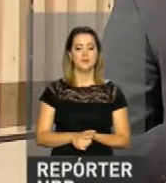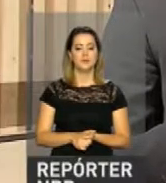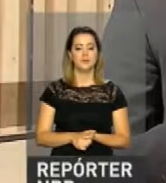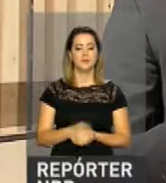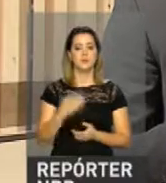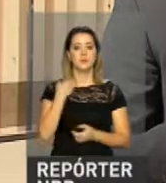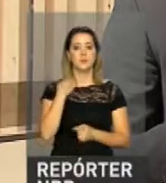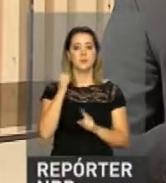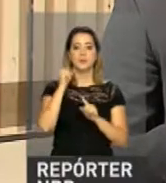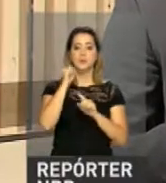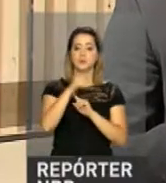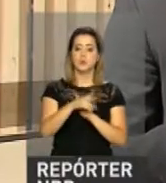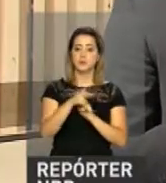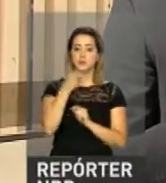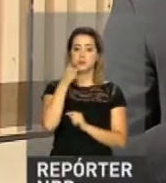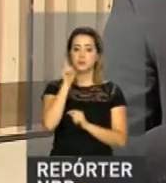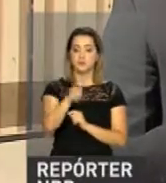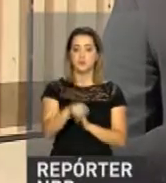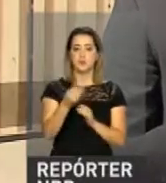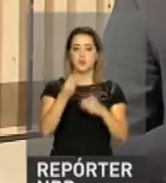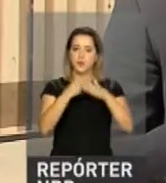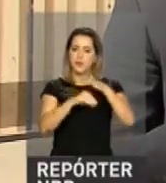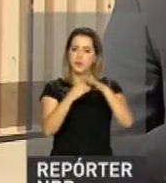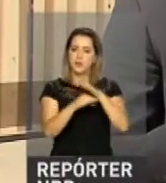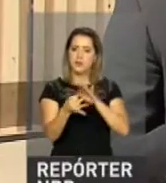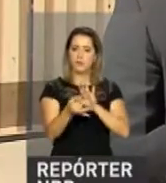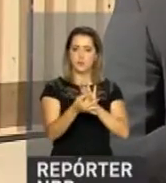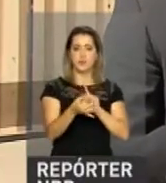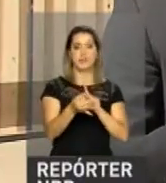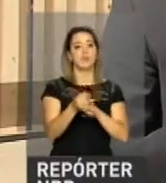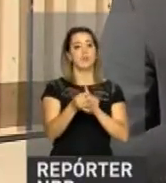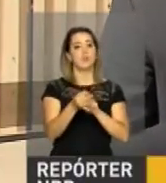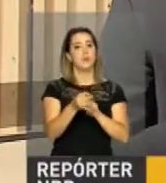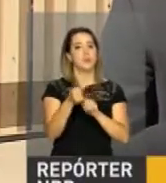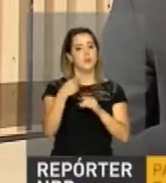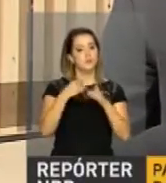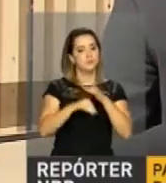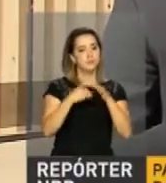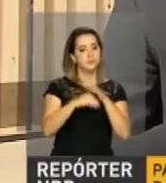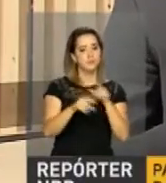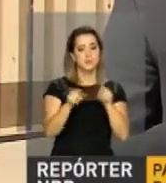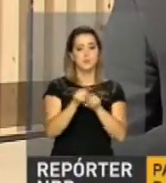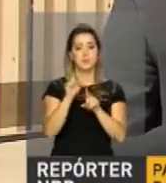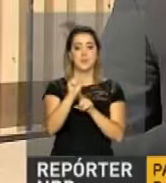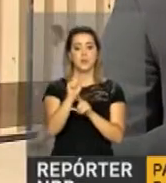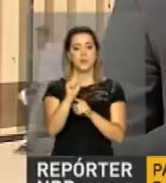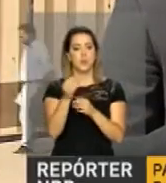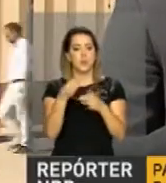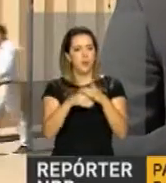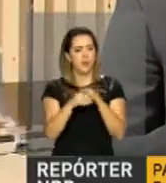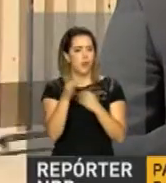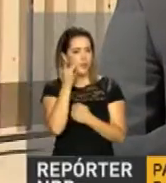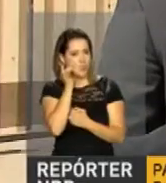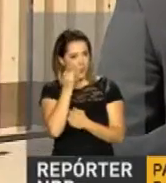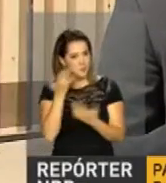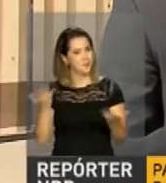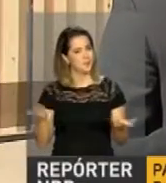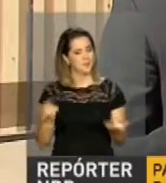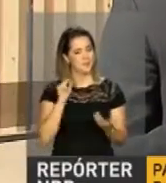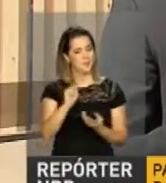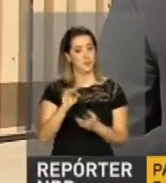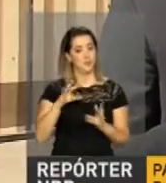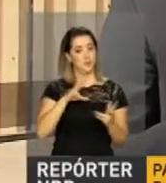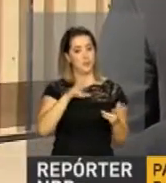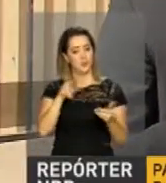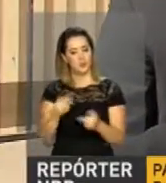Segundo o Banco Central, esse fenômeno de guardar as moedas, o chamado entesouramento, é comum em todo o mundo. Aqui no